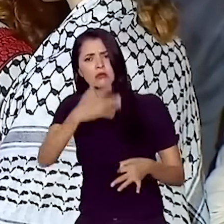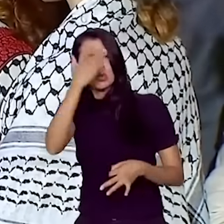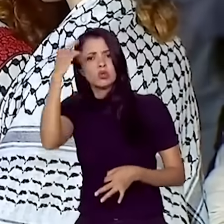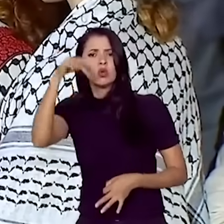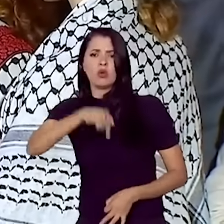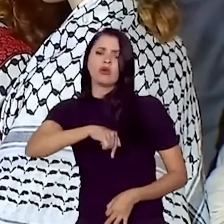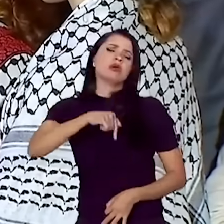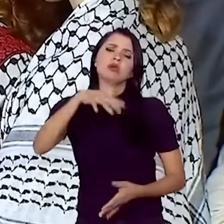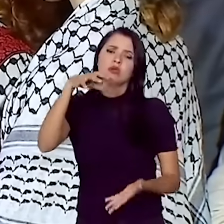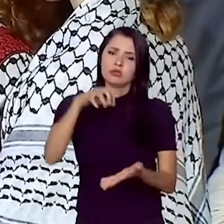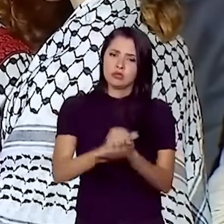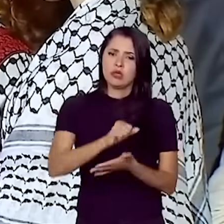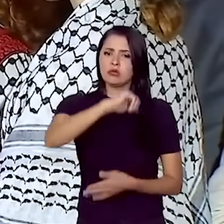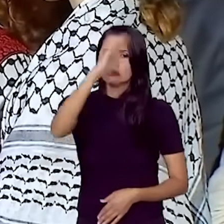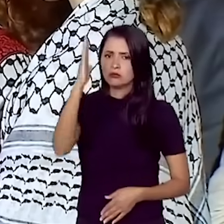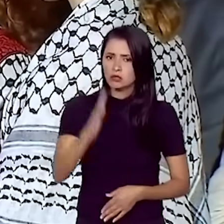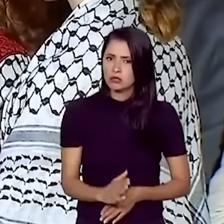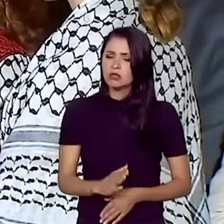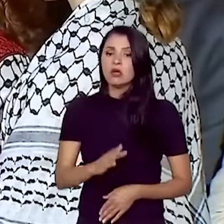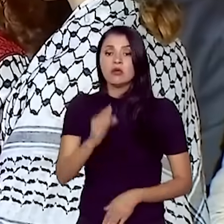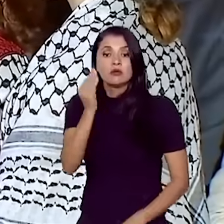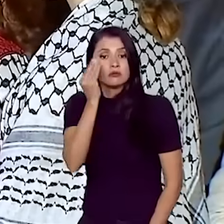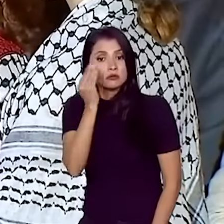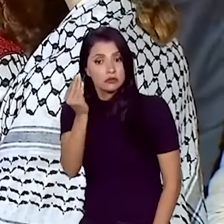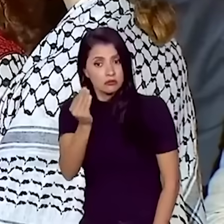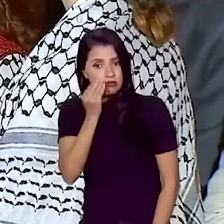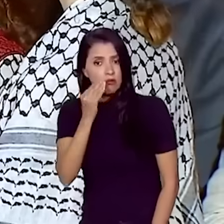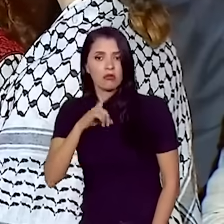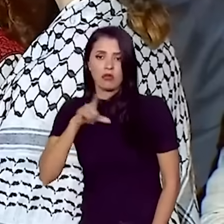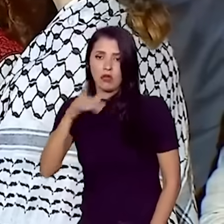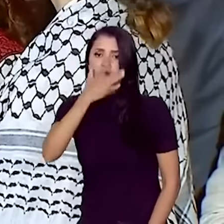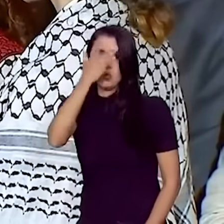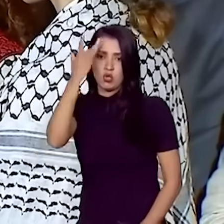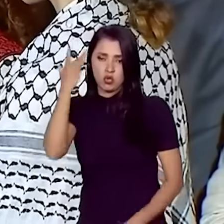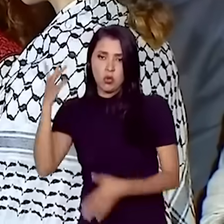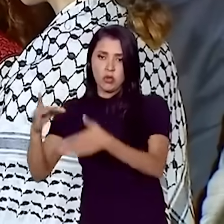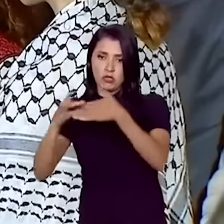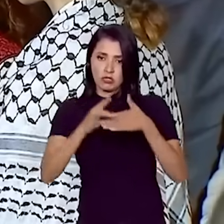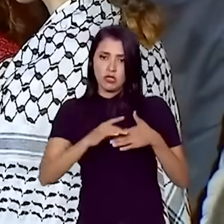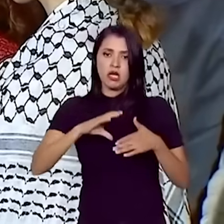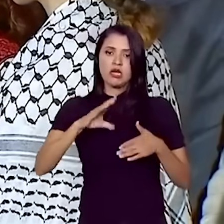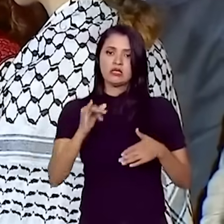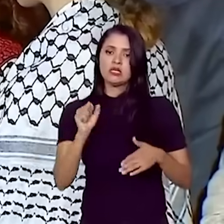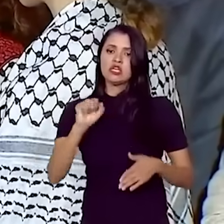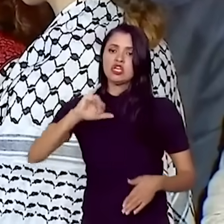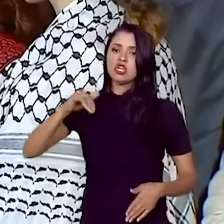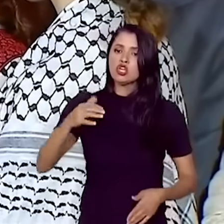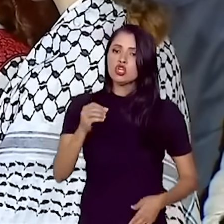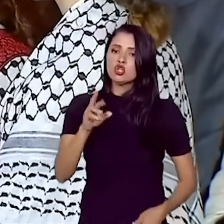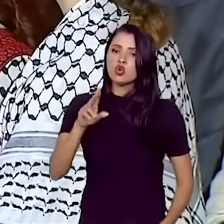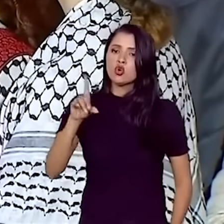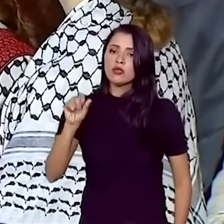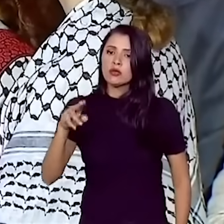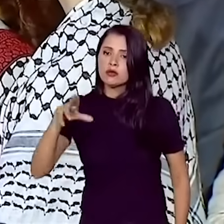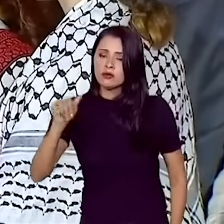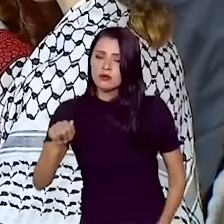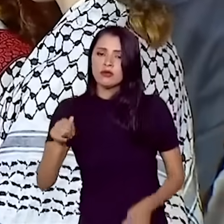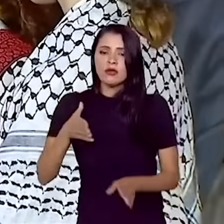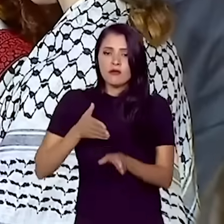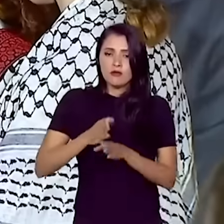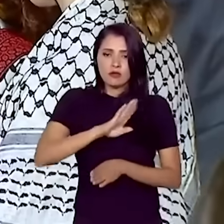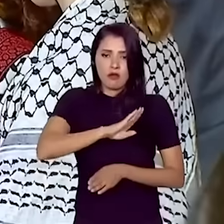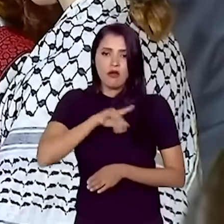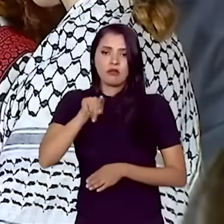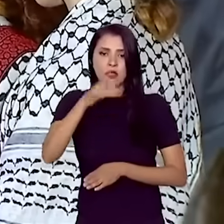no Brasil. Tá? Mas nós vamos tentar, ainda tem gente para trazer da Cisjordânia, tem mais gente na faixa de Gaza. O